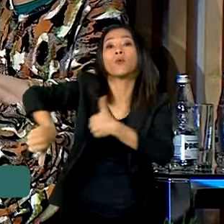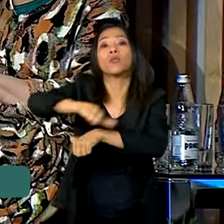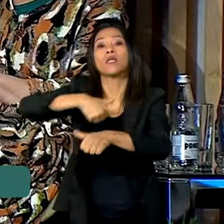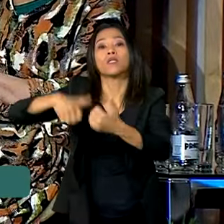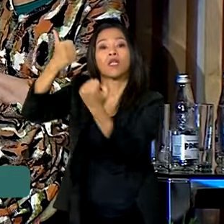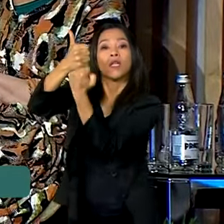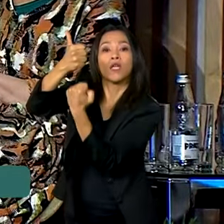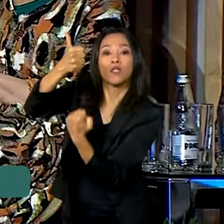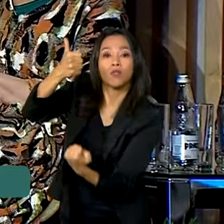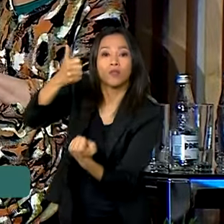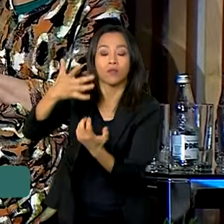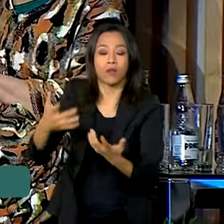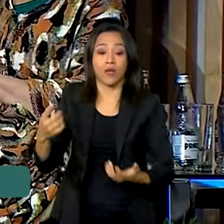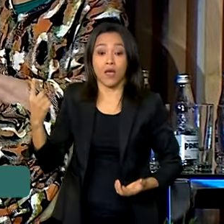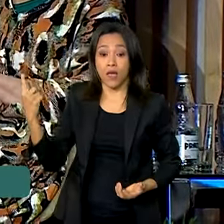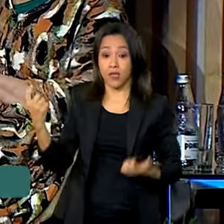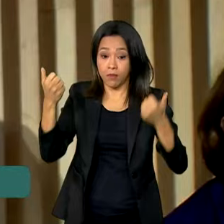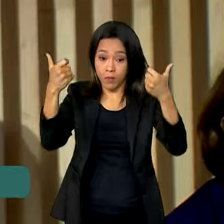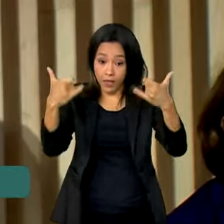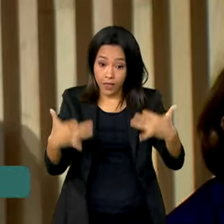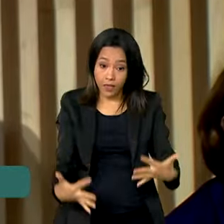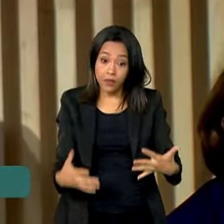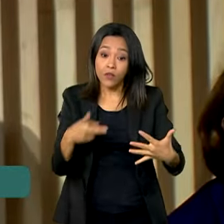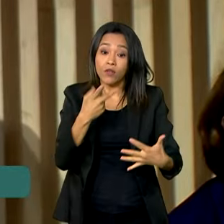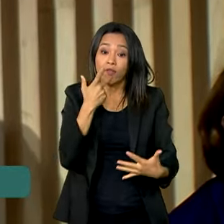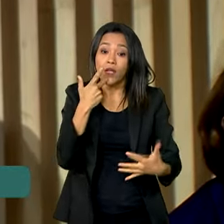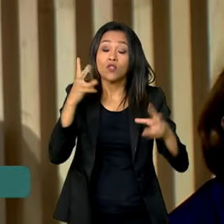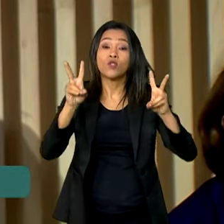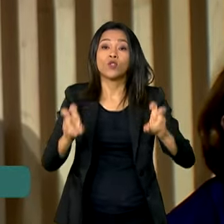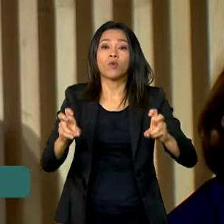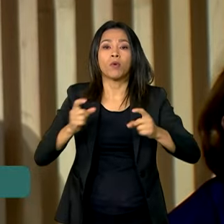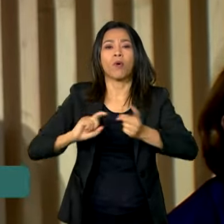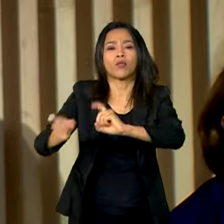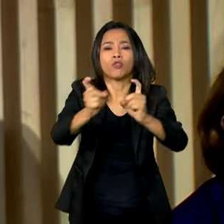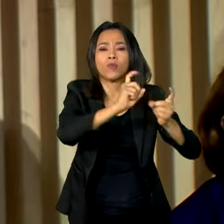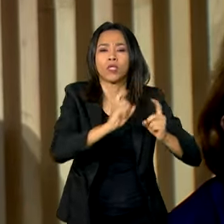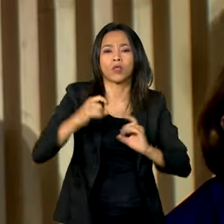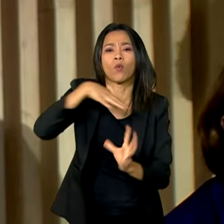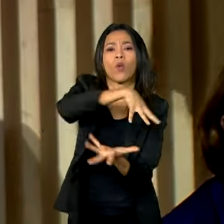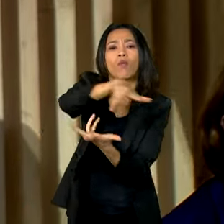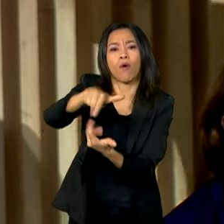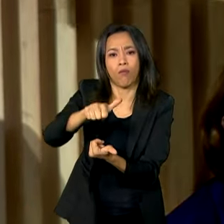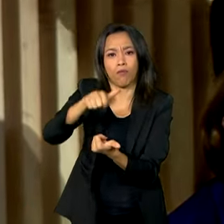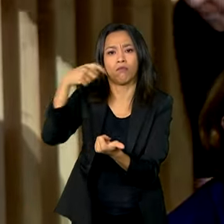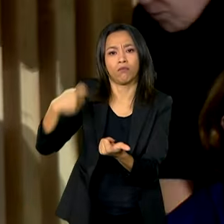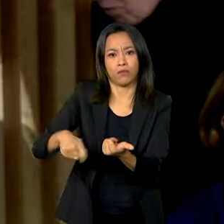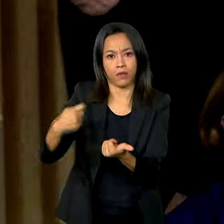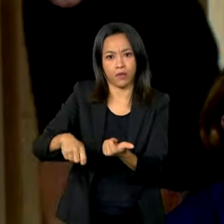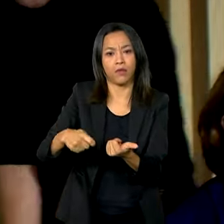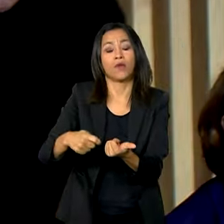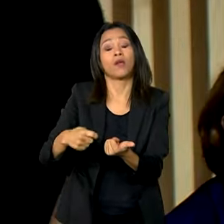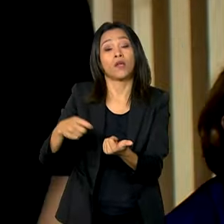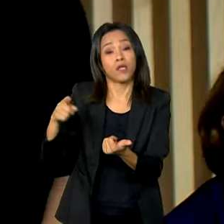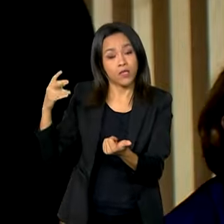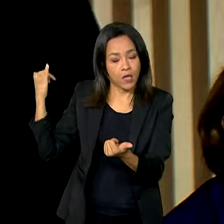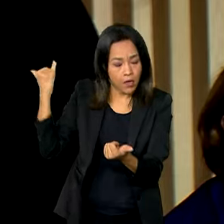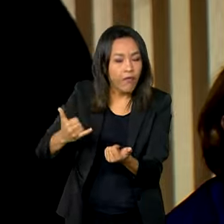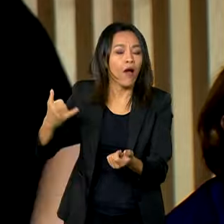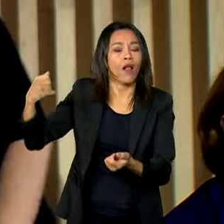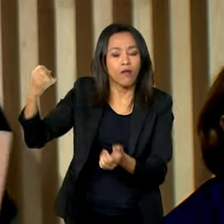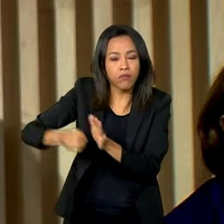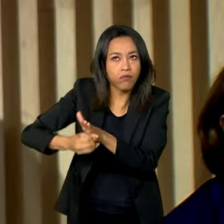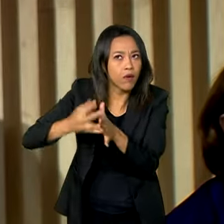é levada a discussão ao G20, que é a reforma da governança global. O presidente Lula tem dito